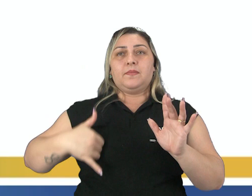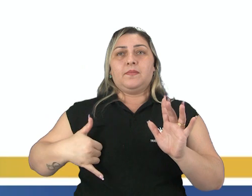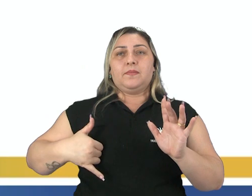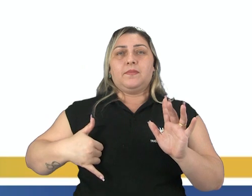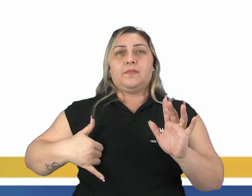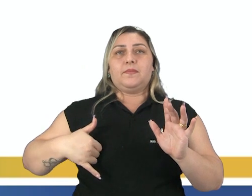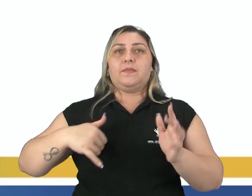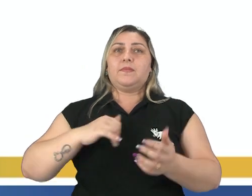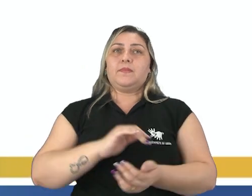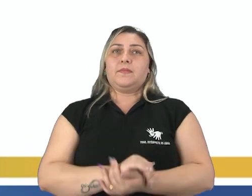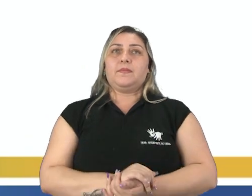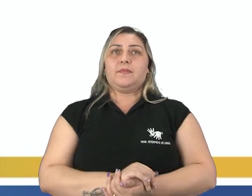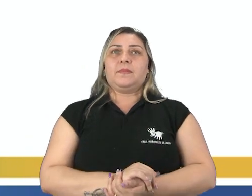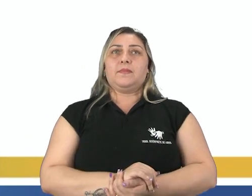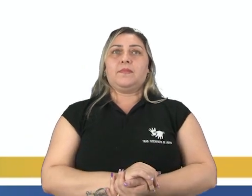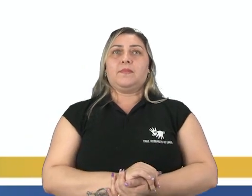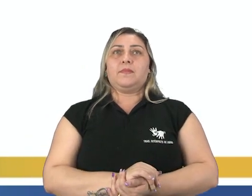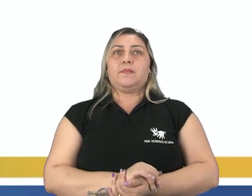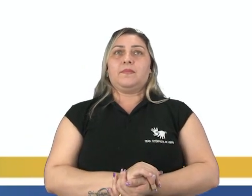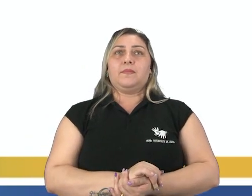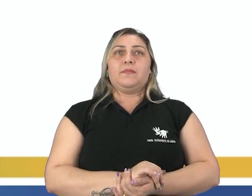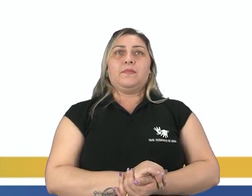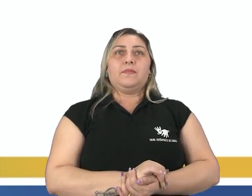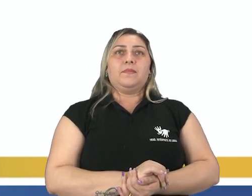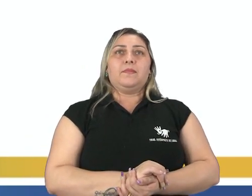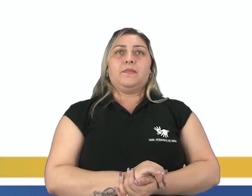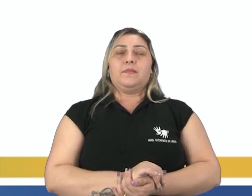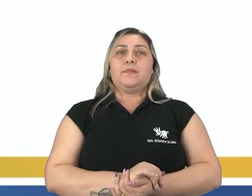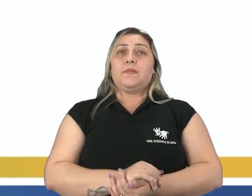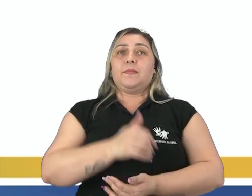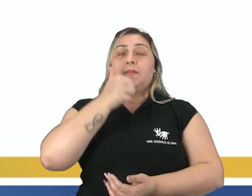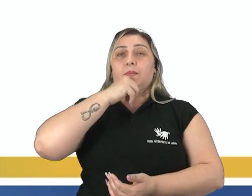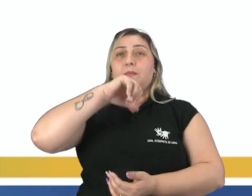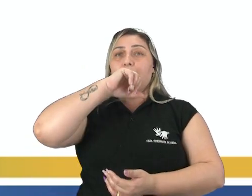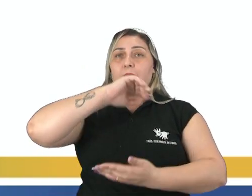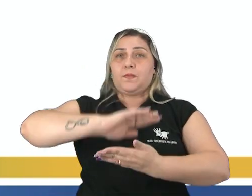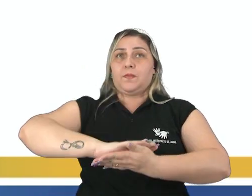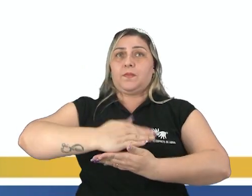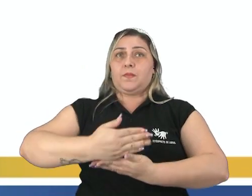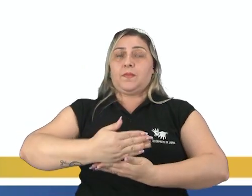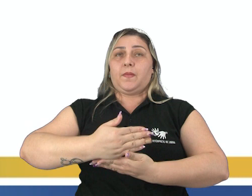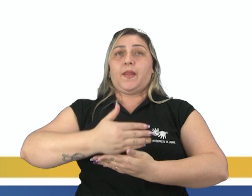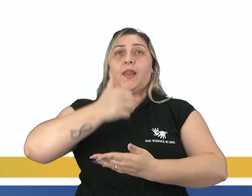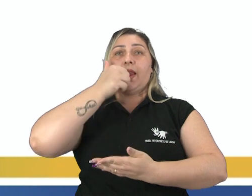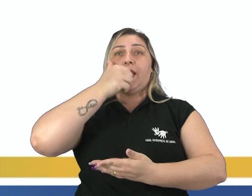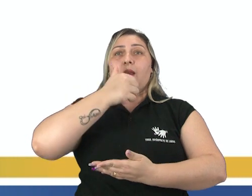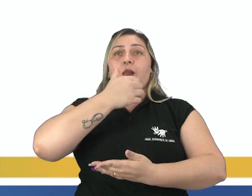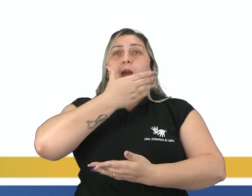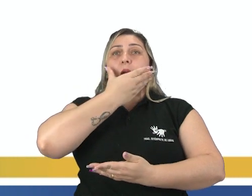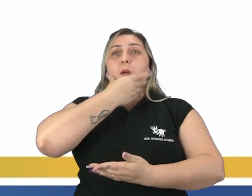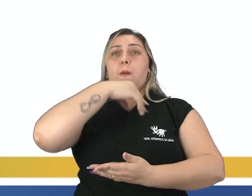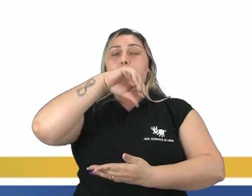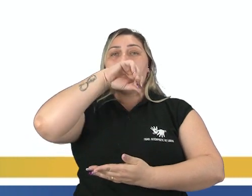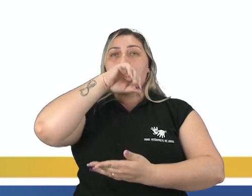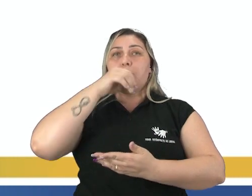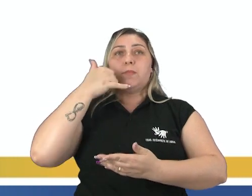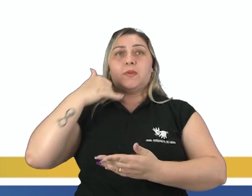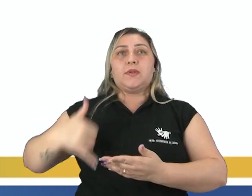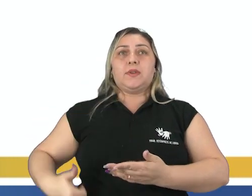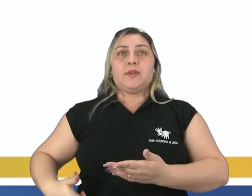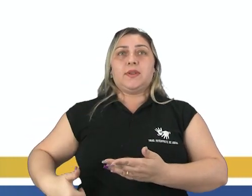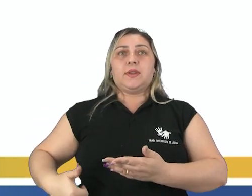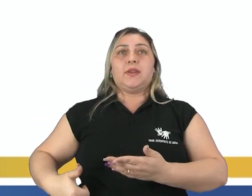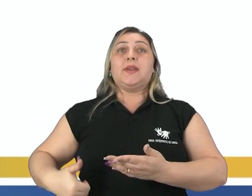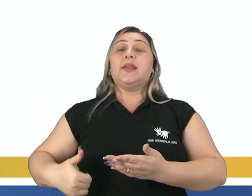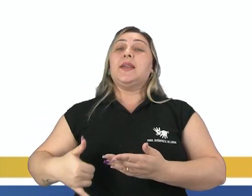eletrônico, né, um telefone celular, por exemplo. A mãe está com o notebook, o pai também com outro celular. E a criancinha